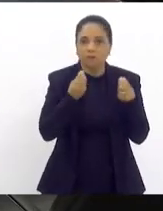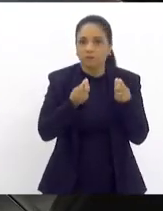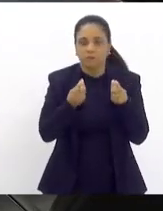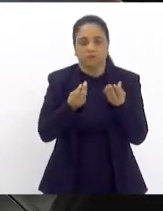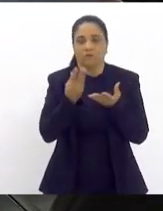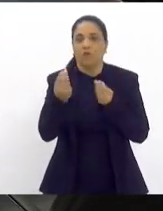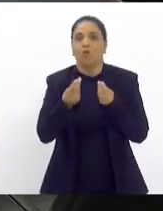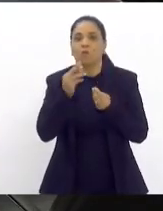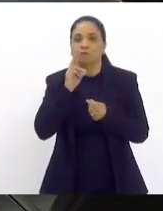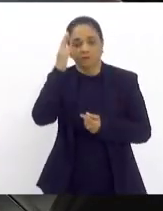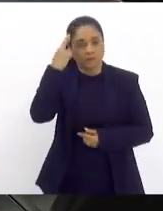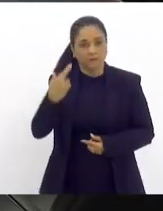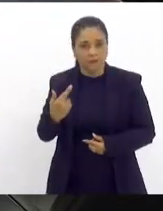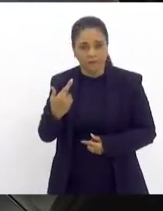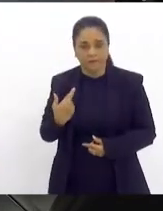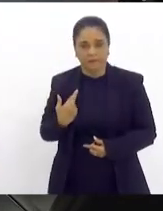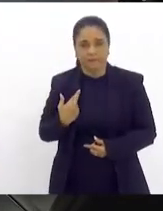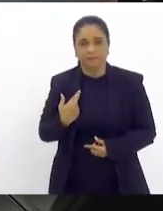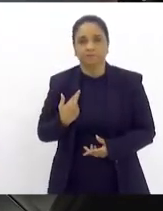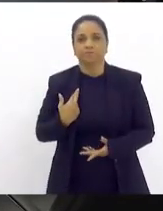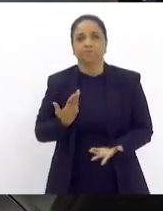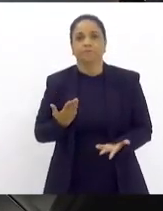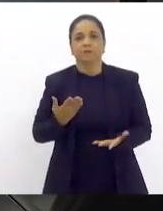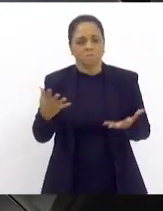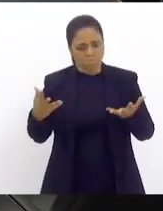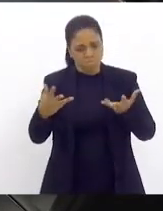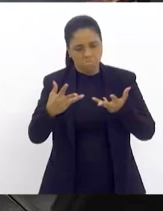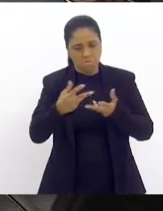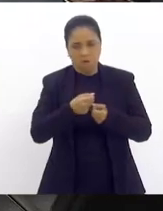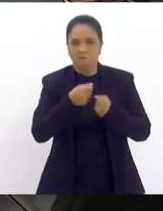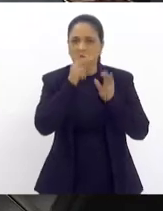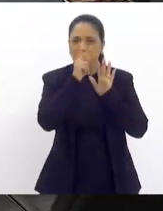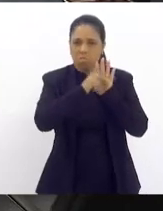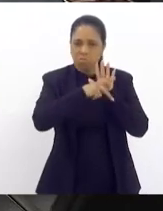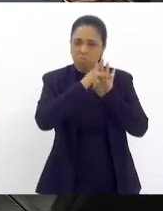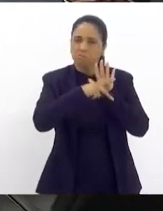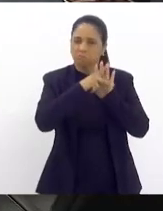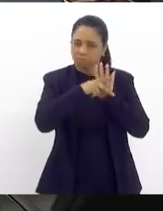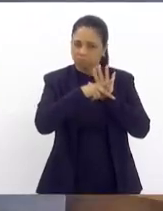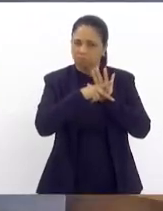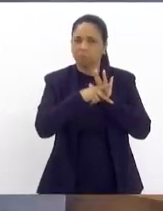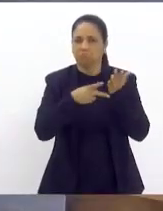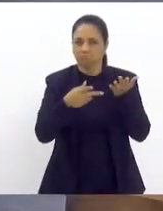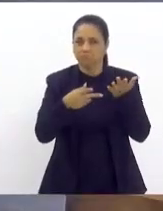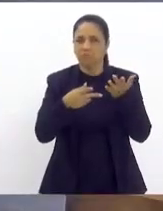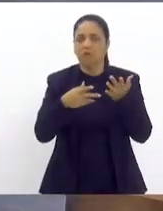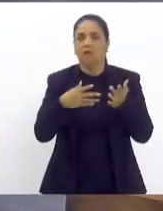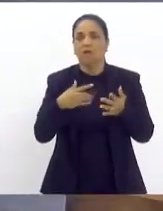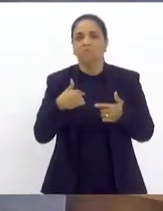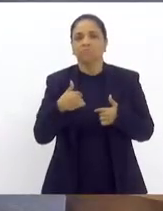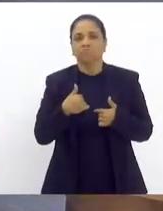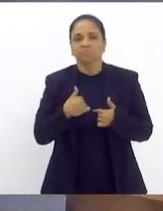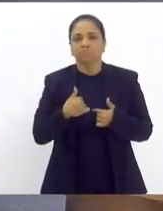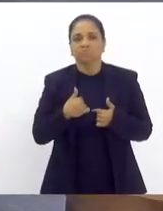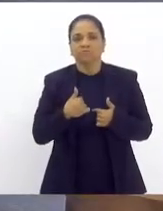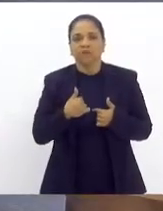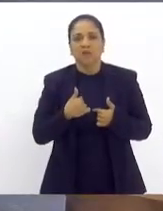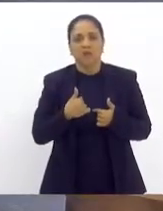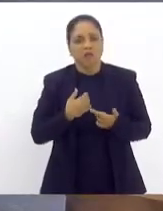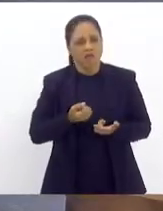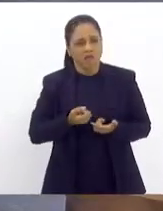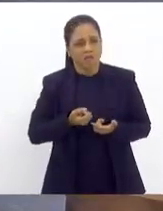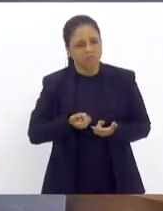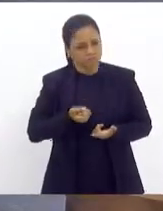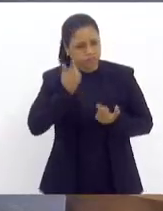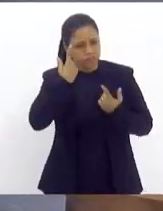Deputado Renata Souza maravilha de projeto de vossa excelência aliás seria de estranhar